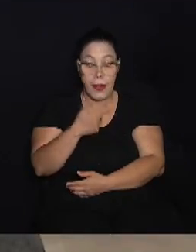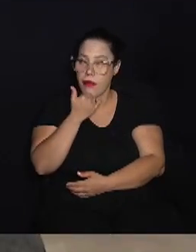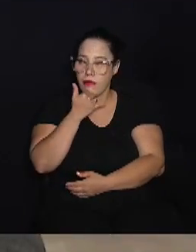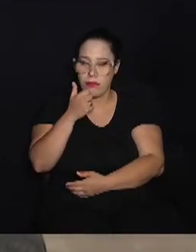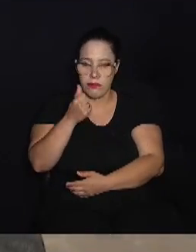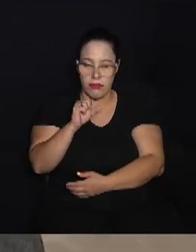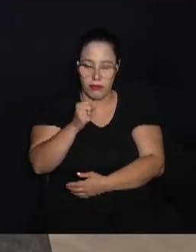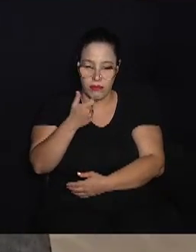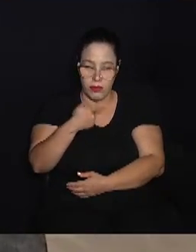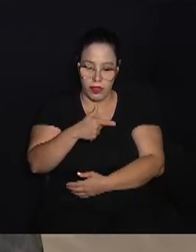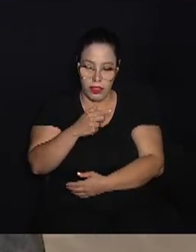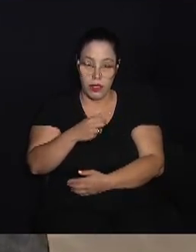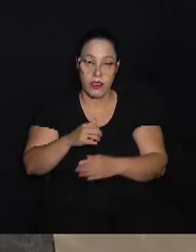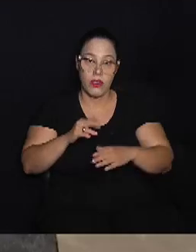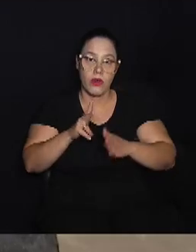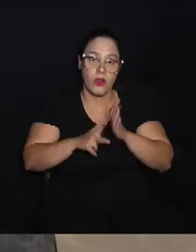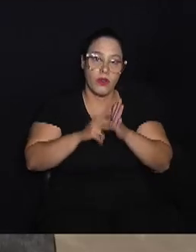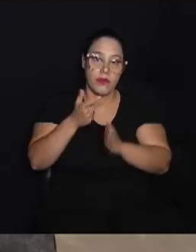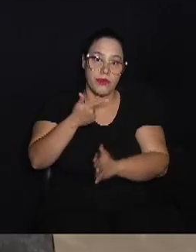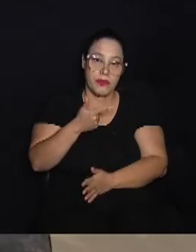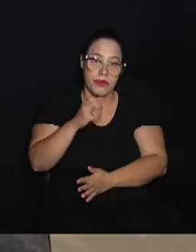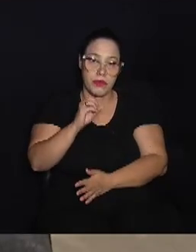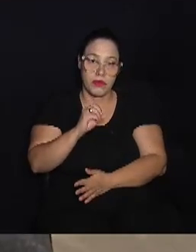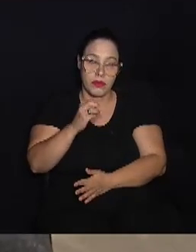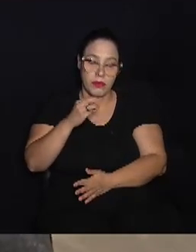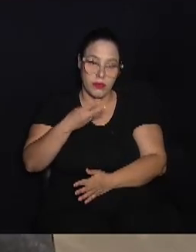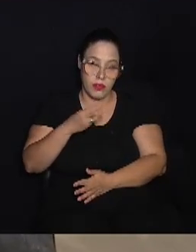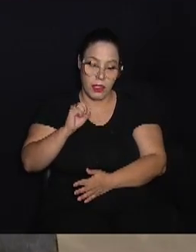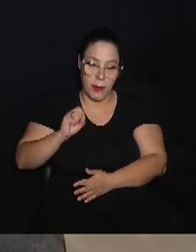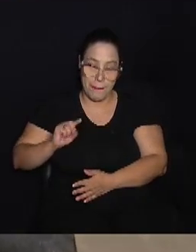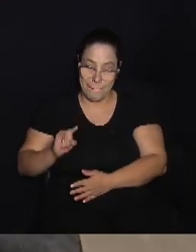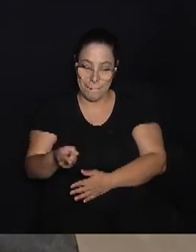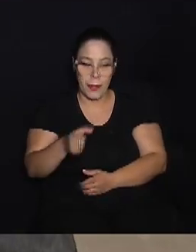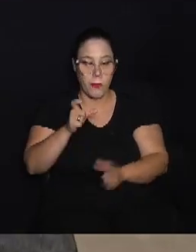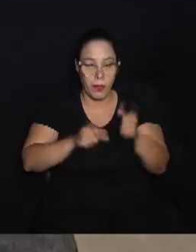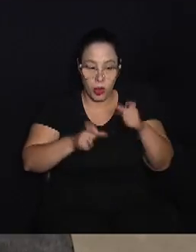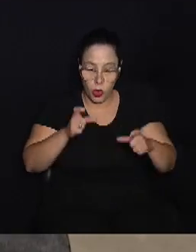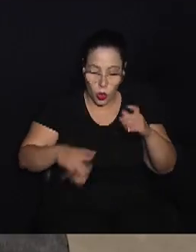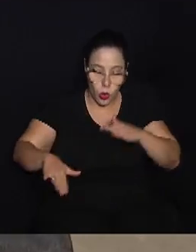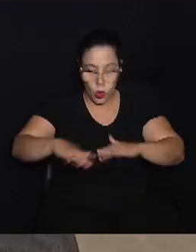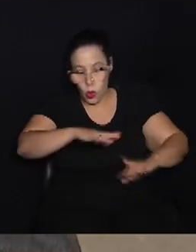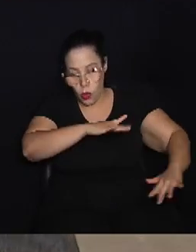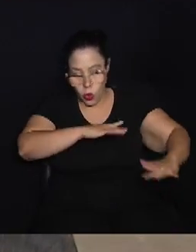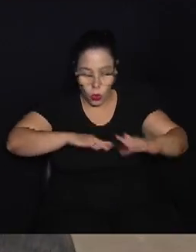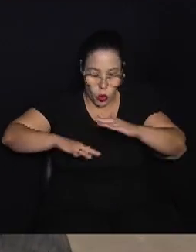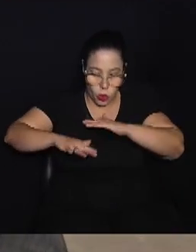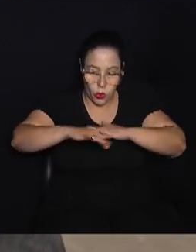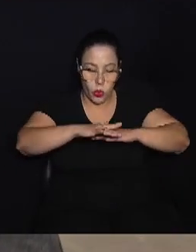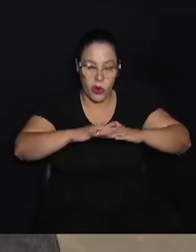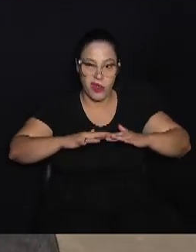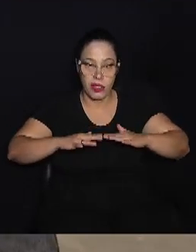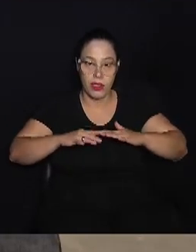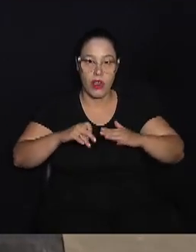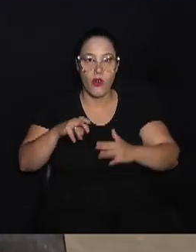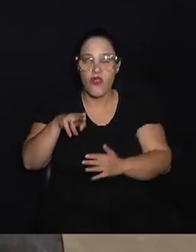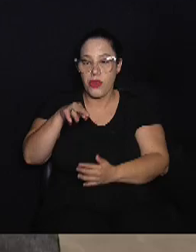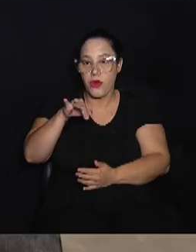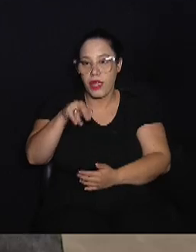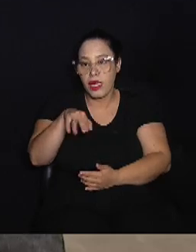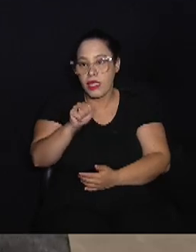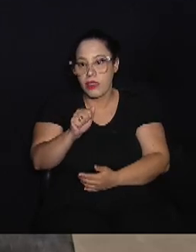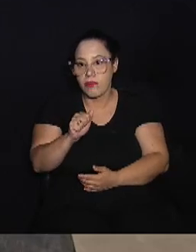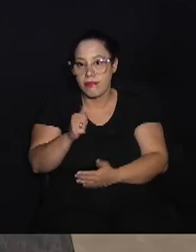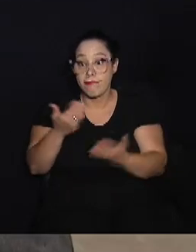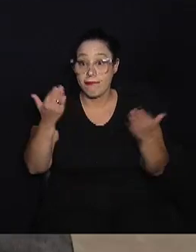uma ideia, aqui circulavam de 20 a 30 mil passageiros por dia. A estrutura dela era vitoriana.